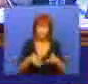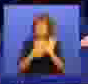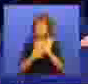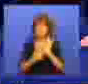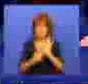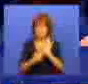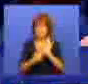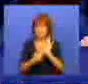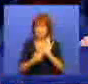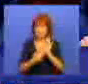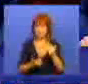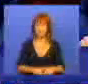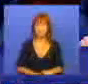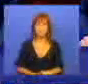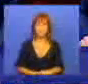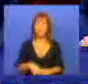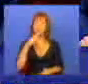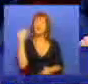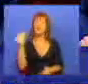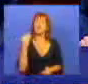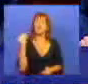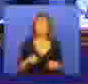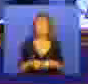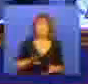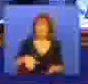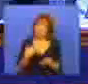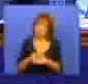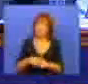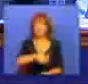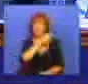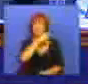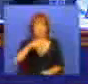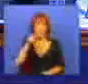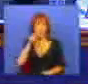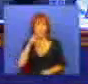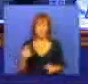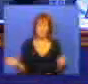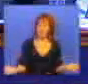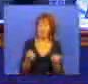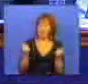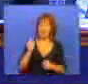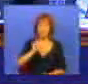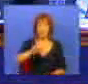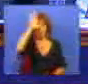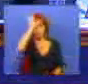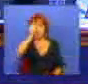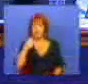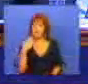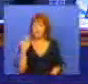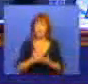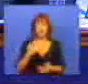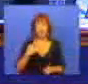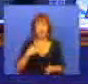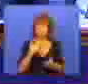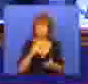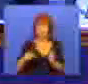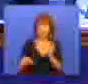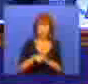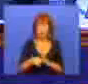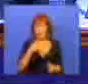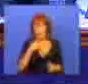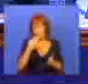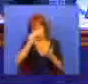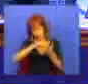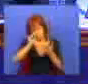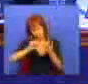aqui. Os jovens, perante as promessas e anúncios do Governo, têm apenas um decreto-lei